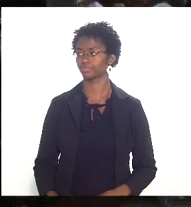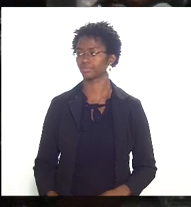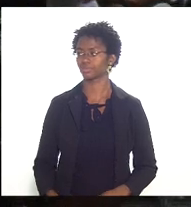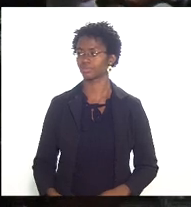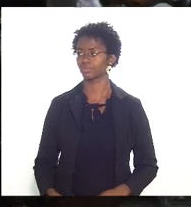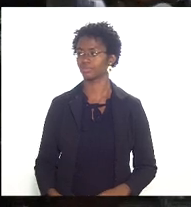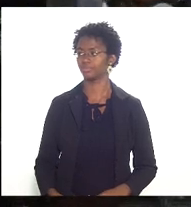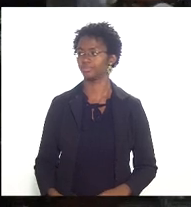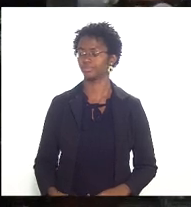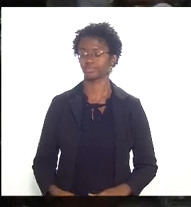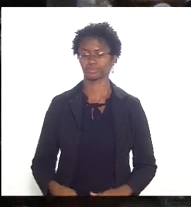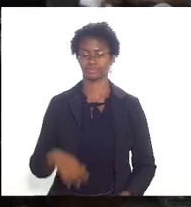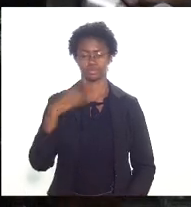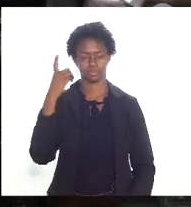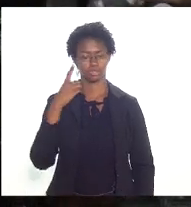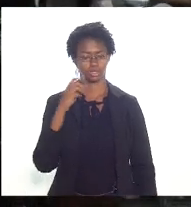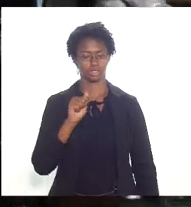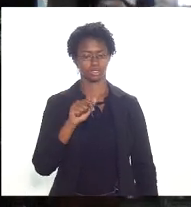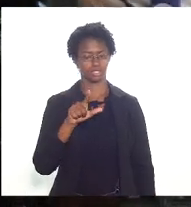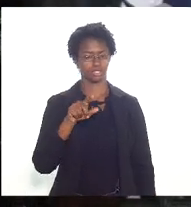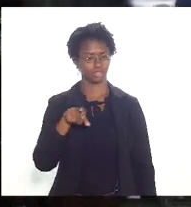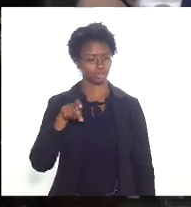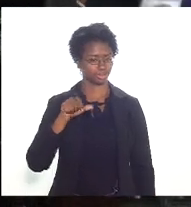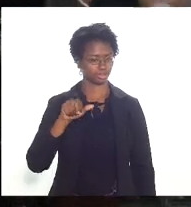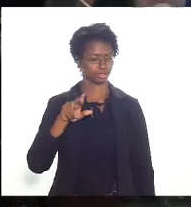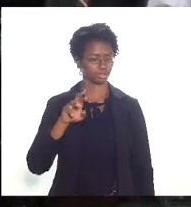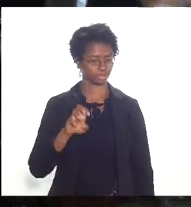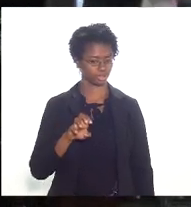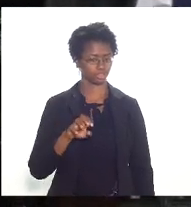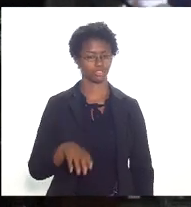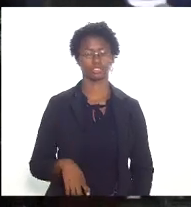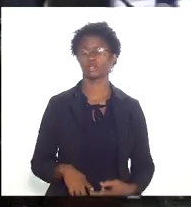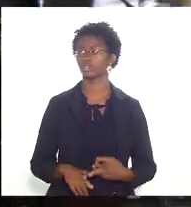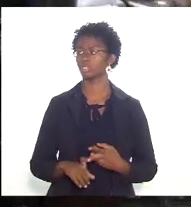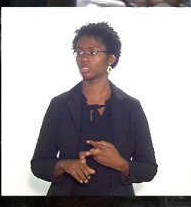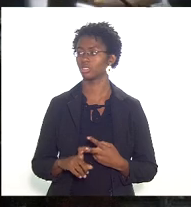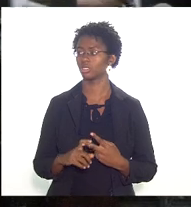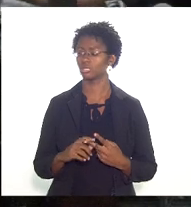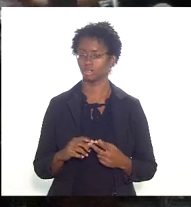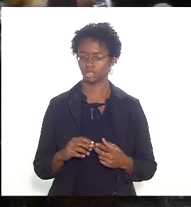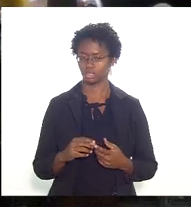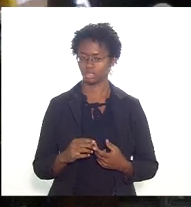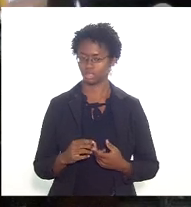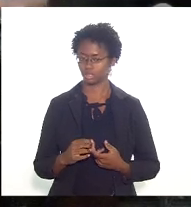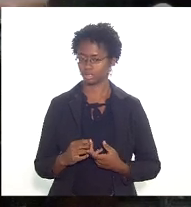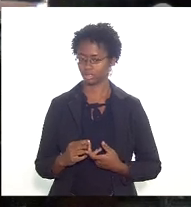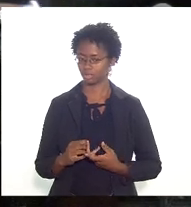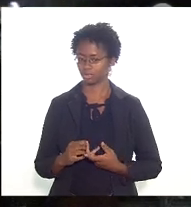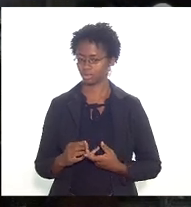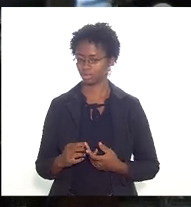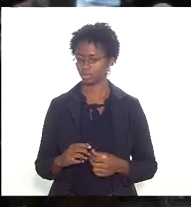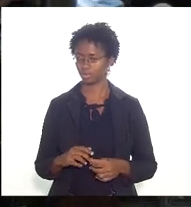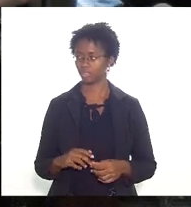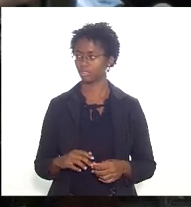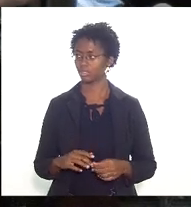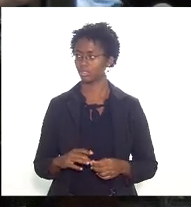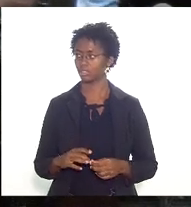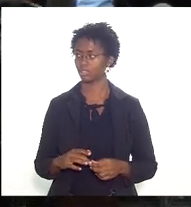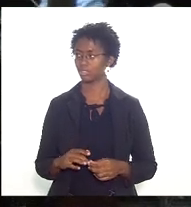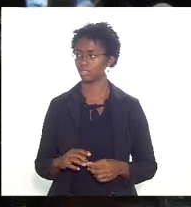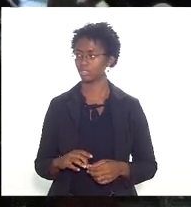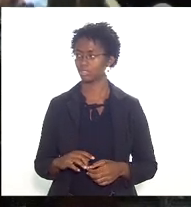estadual Alexandre knoplock a o deputado Alexandre knoplock